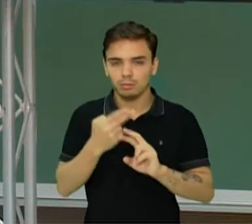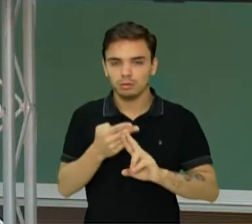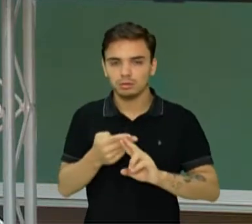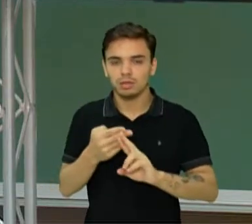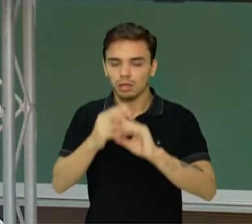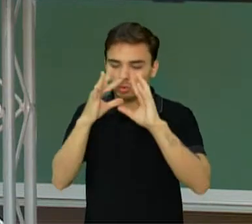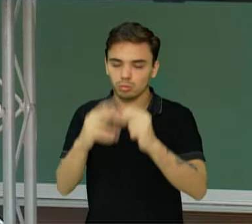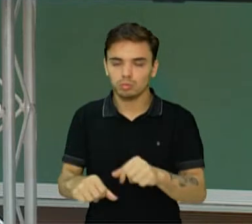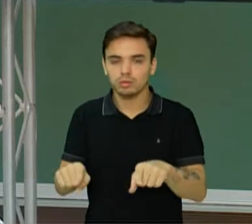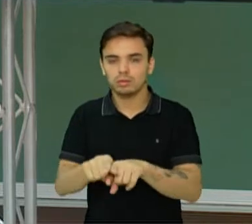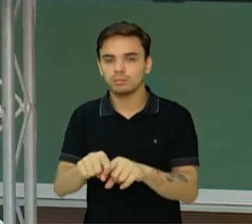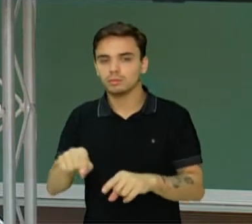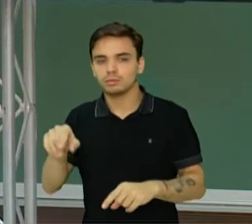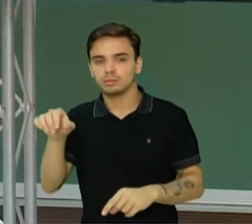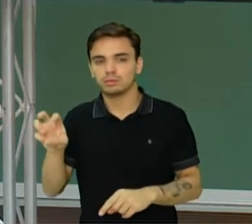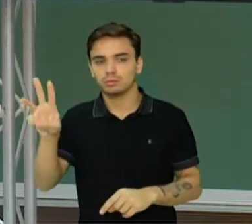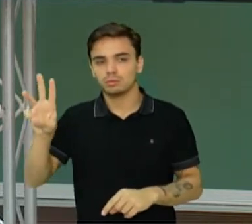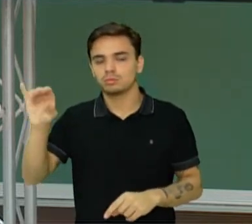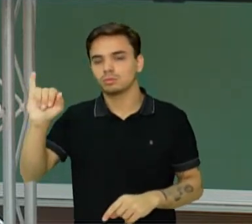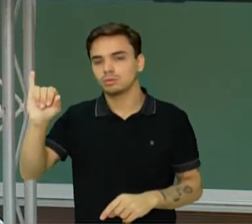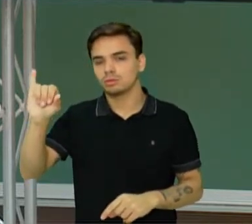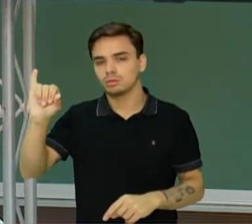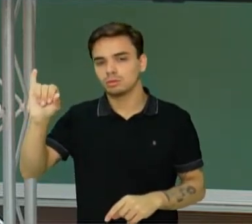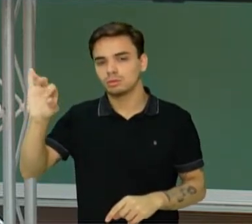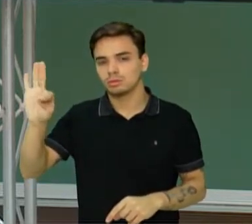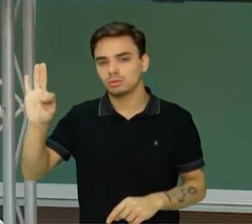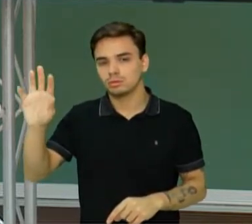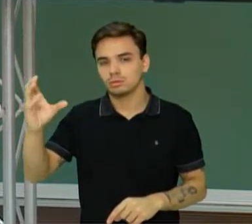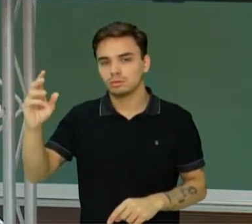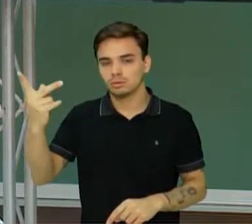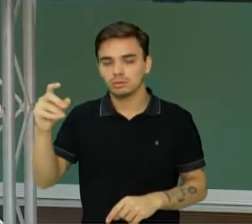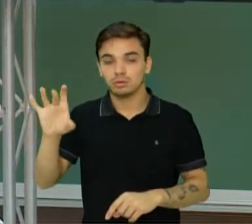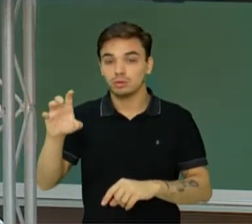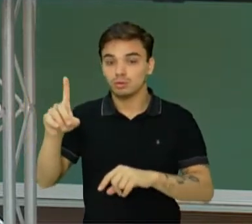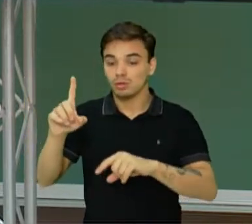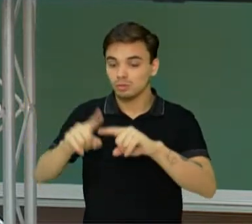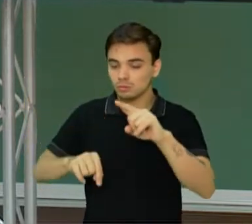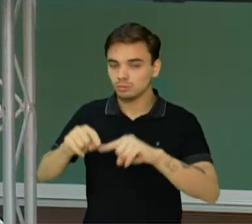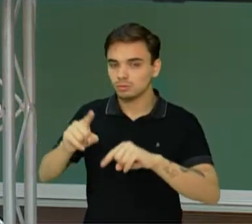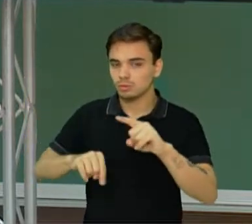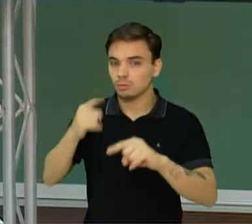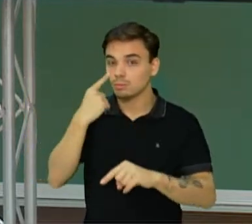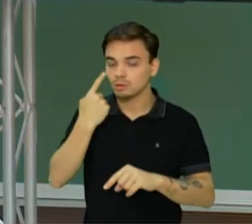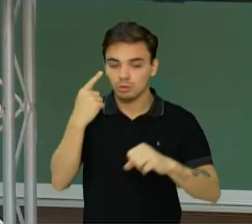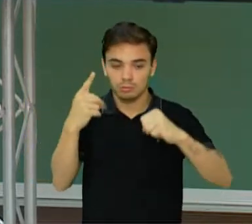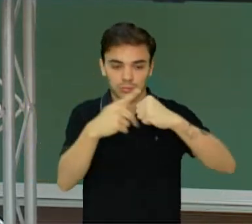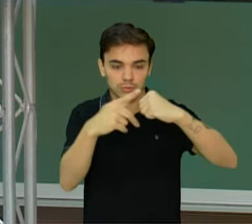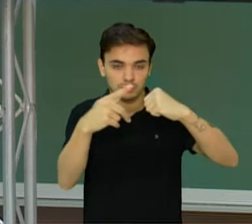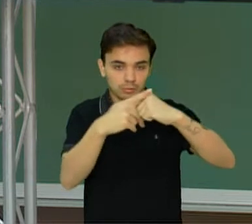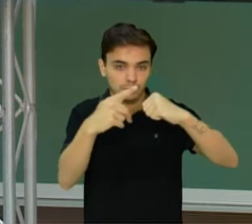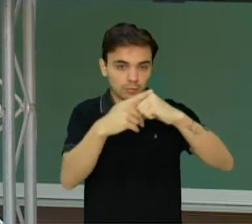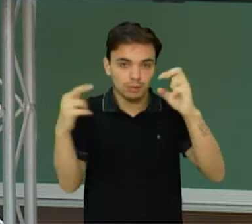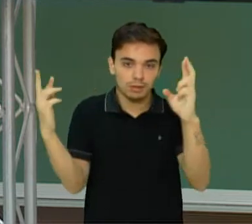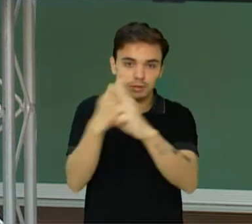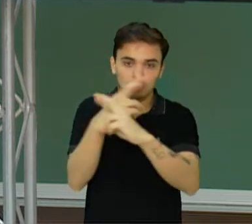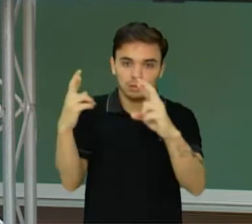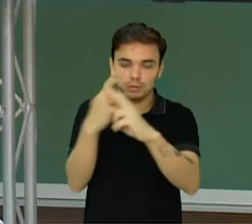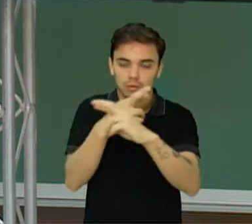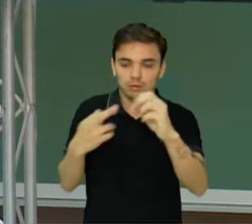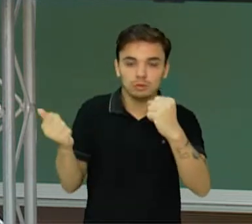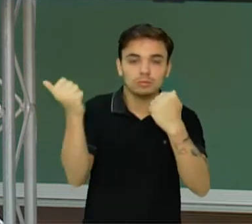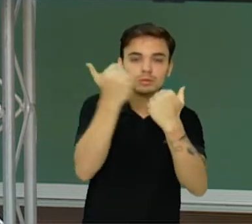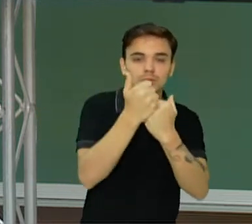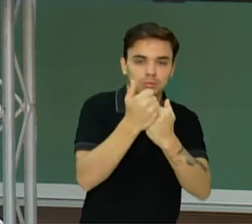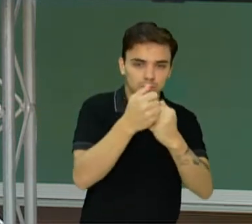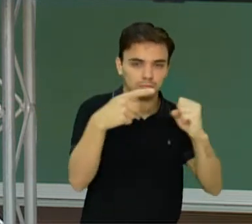posse. E o which, que é utilizado especificamente para objeto. Lembrando que o pronome relativo substitui o pronome